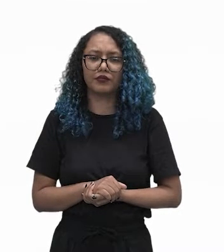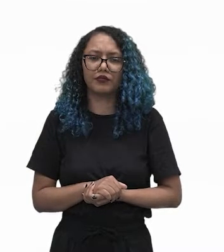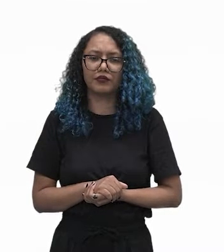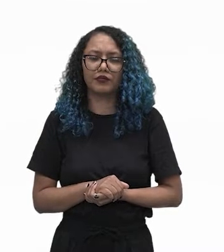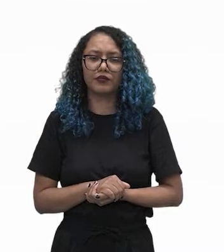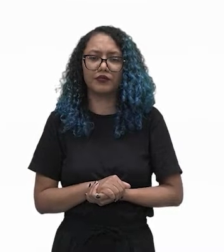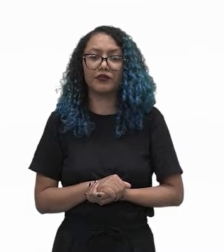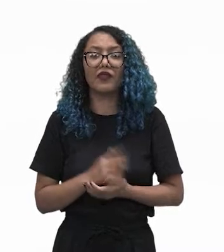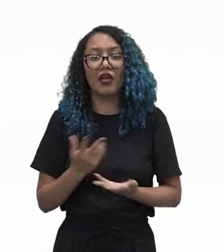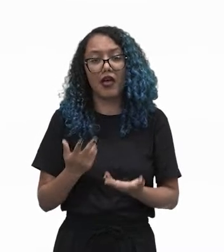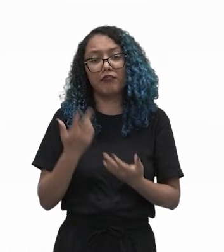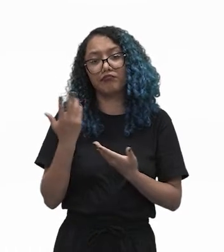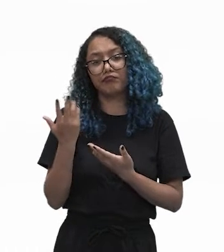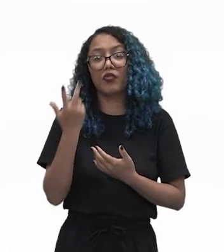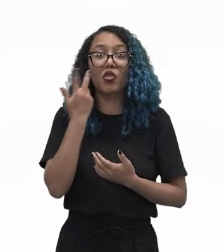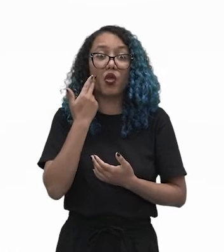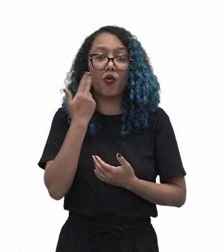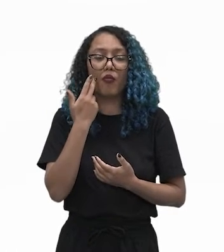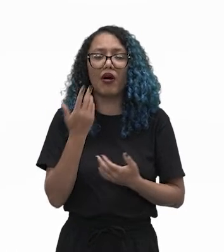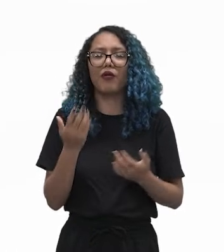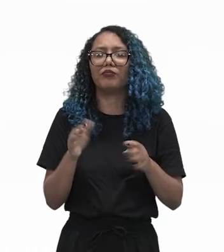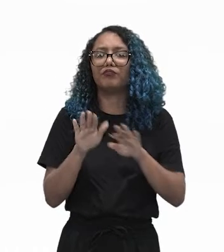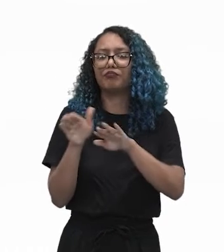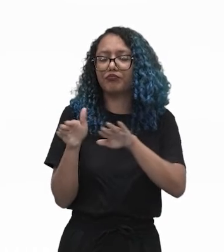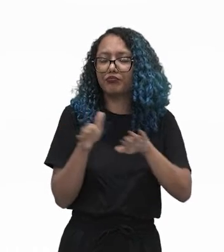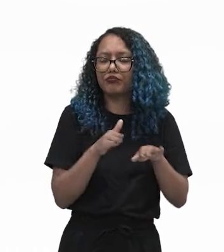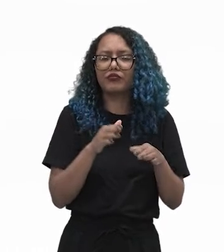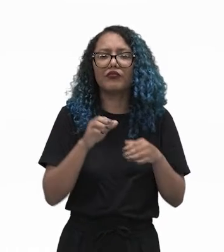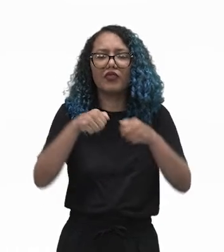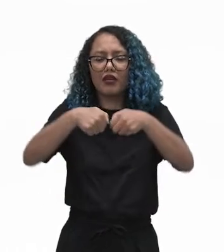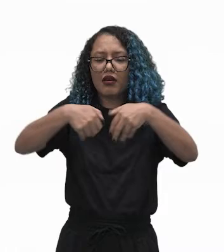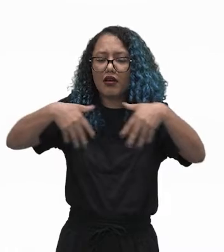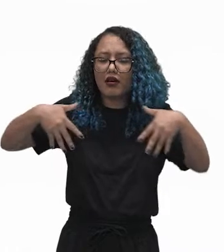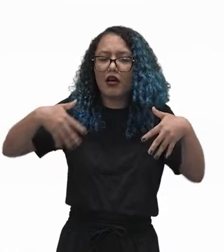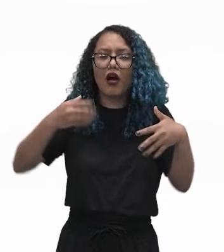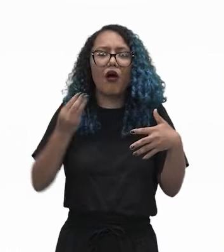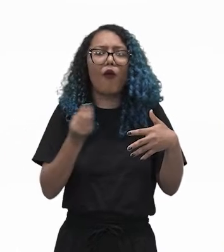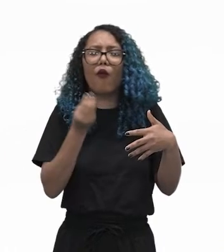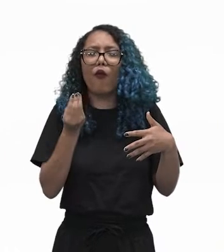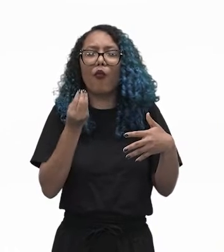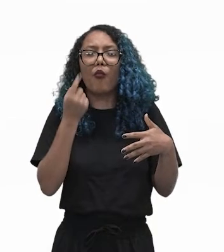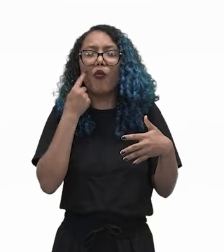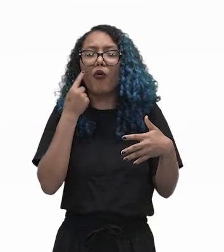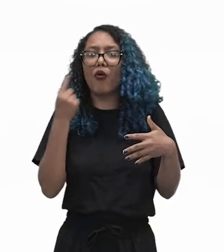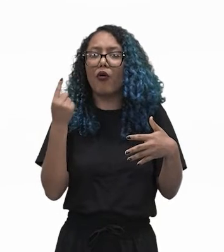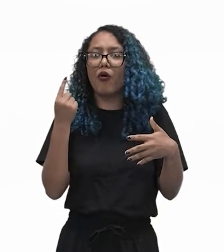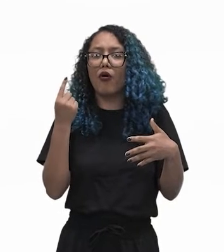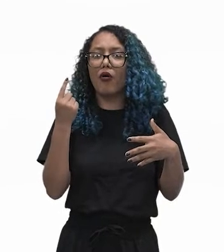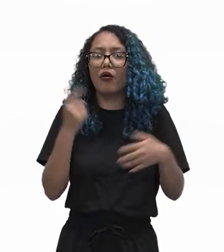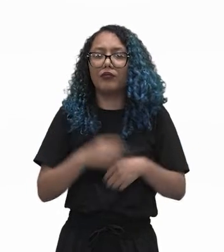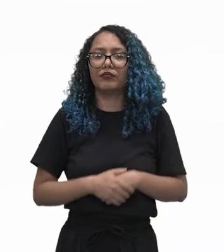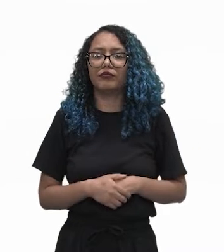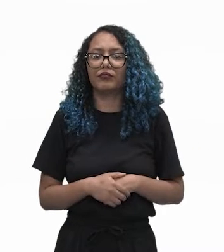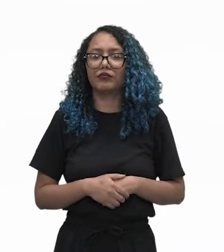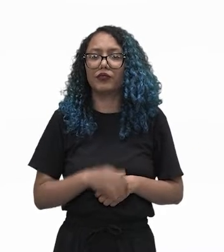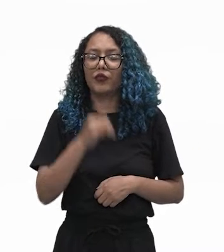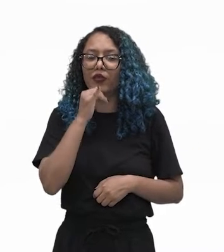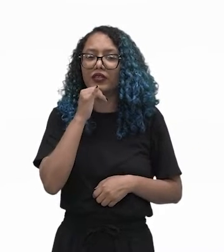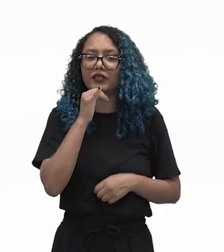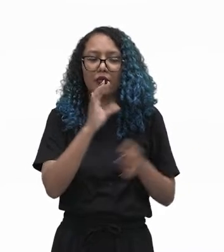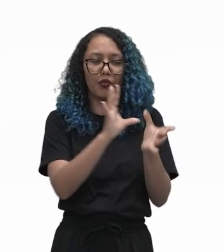cadeia normal. Uma cadeia ramificada, observem aqui, é como se a gente estivesse destacando